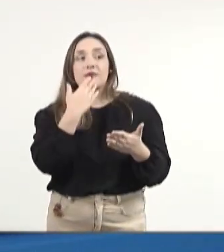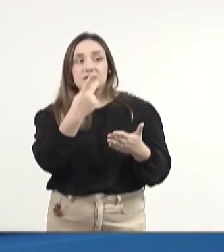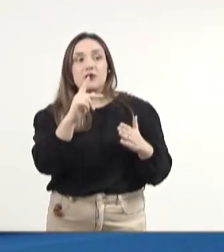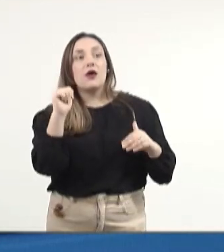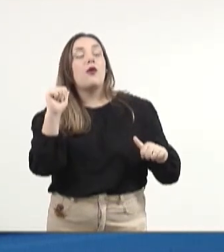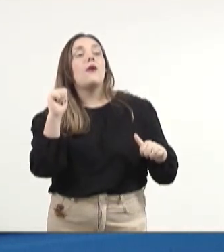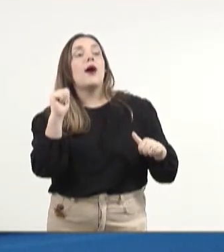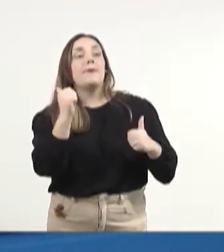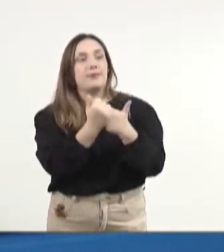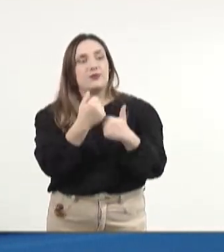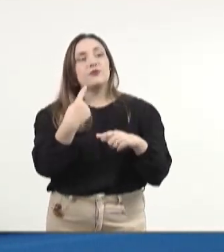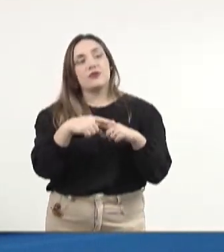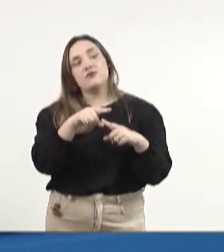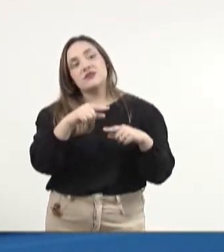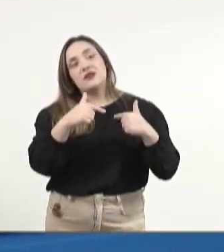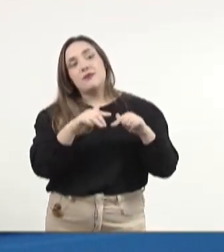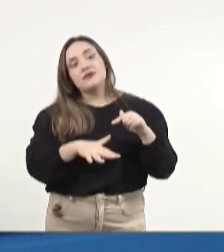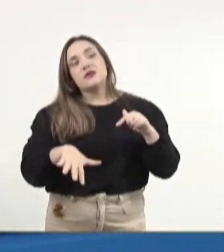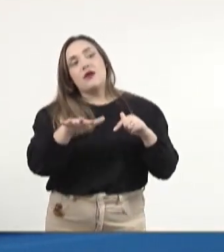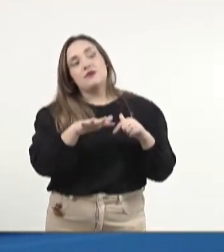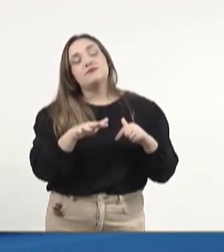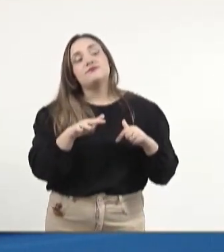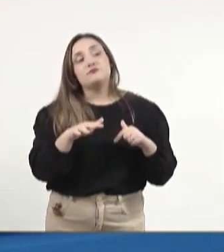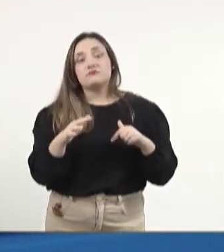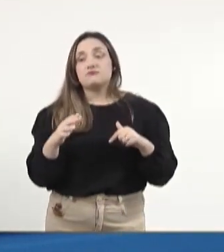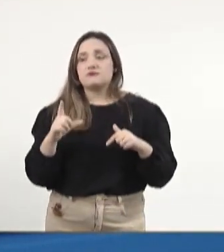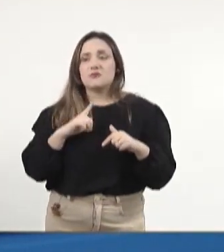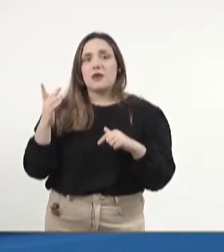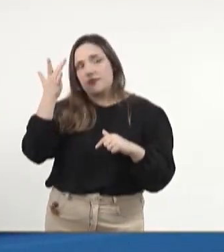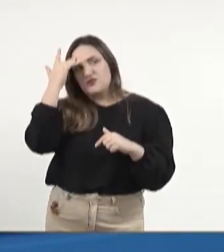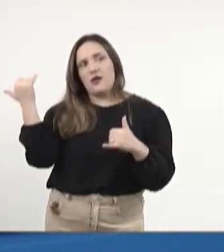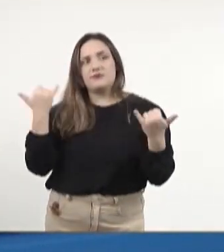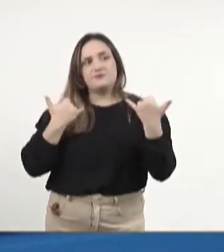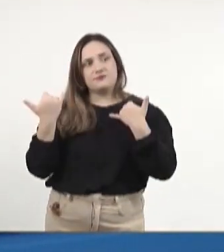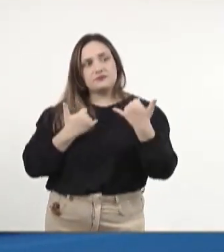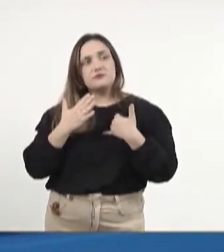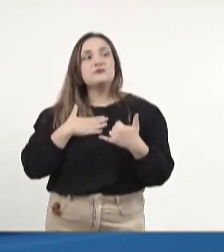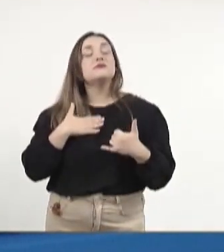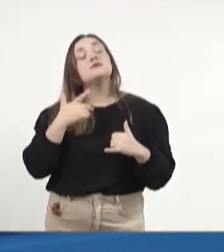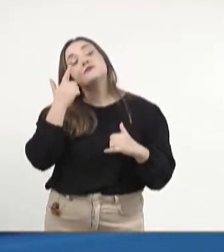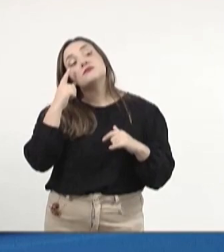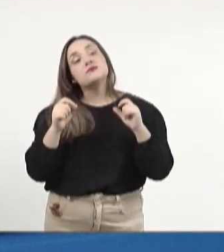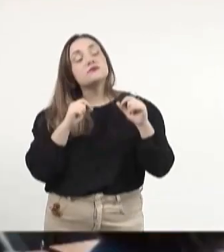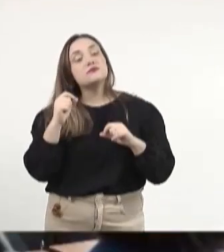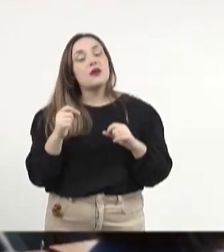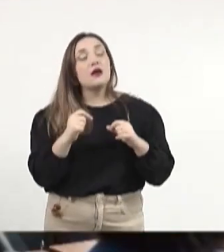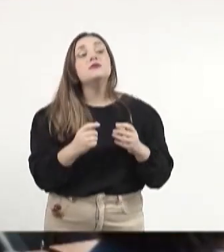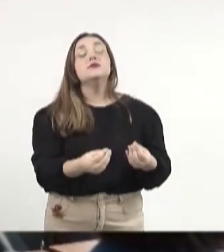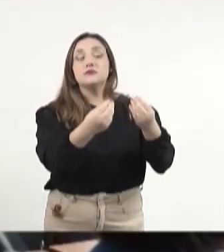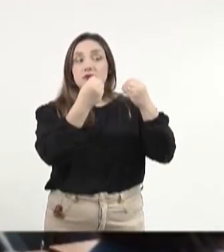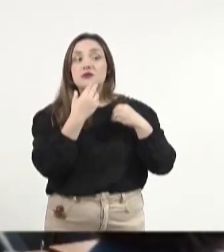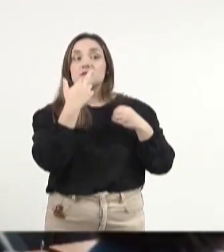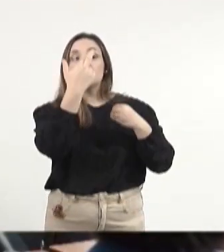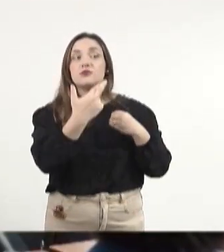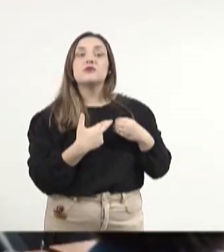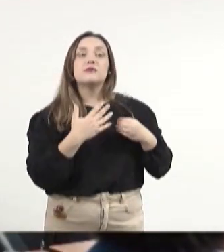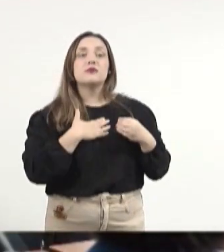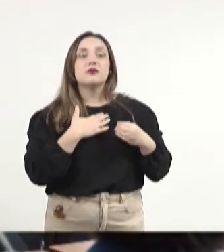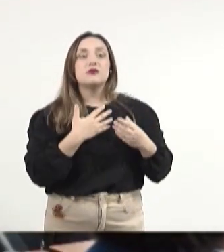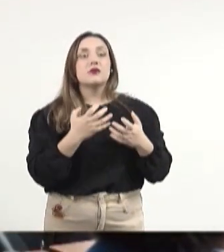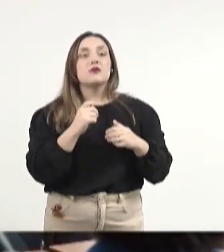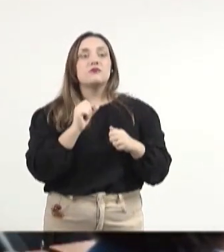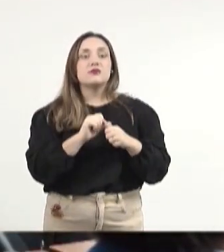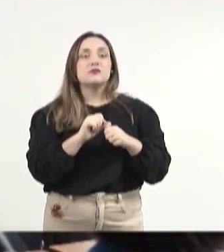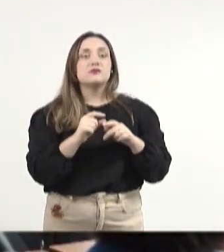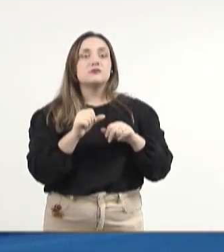que atua na área, para que após as informações recebidas, nós poderemos sugerir alterações, porque essa